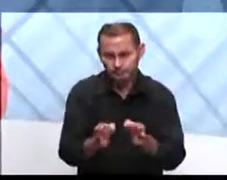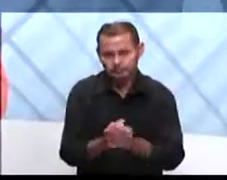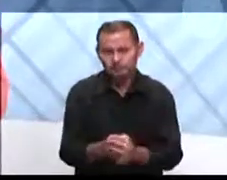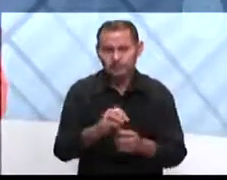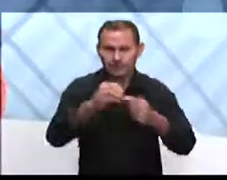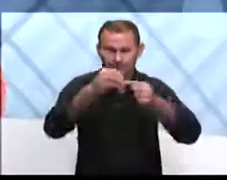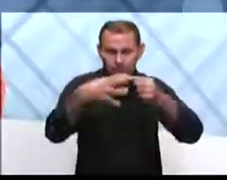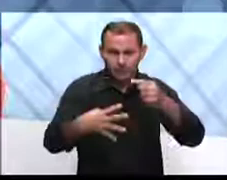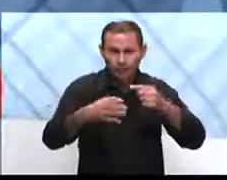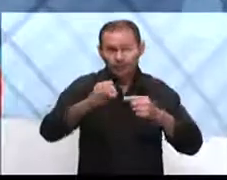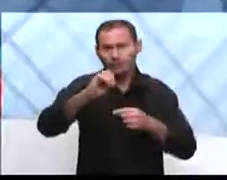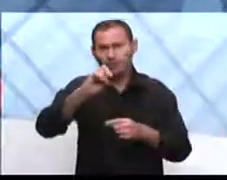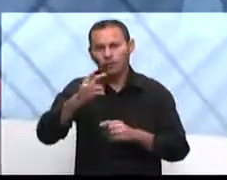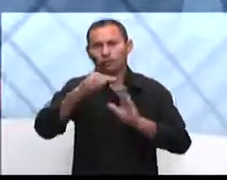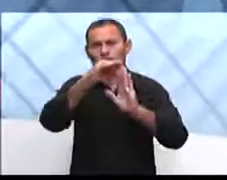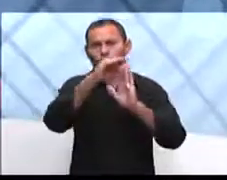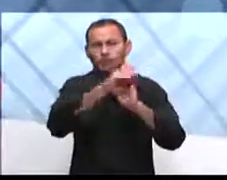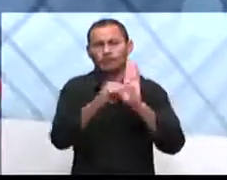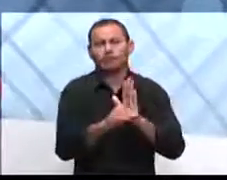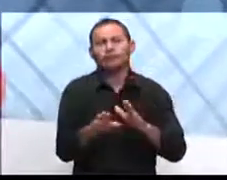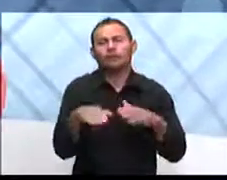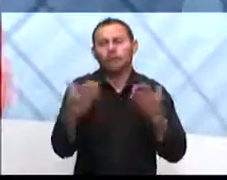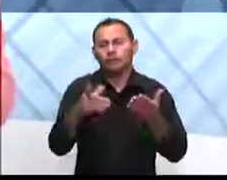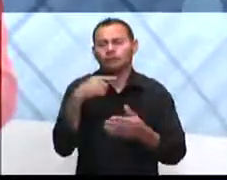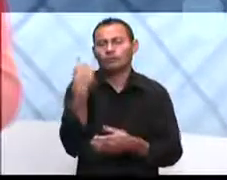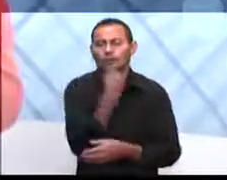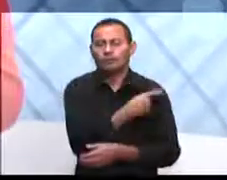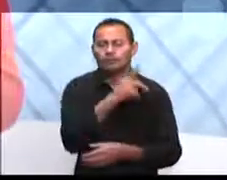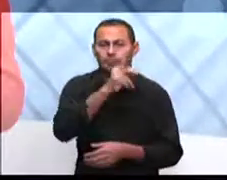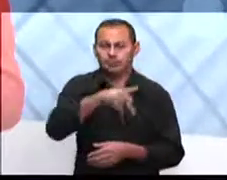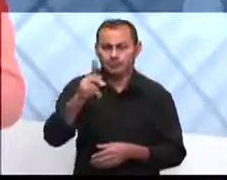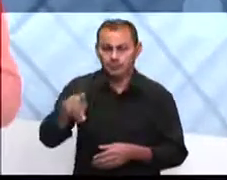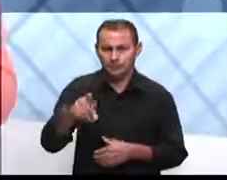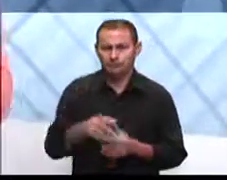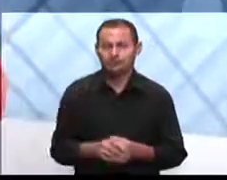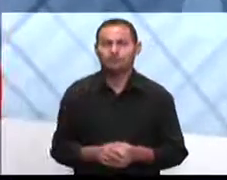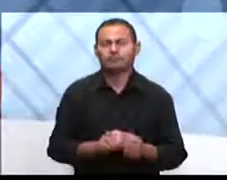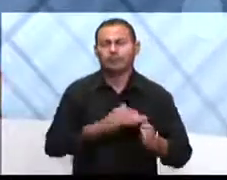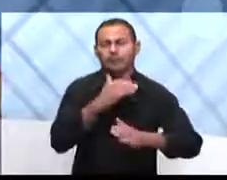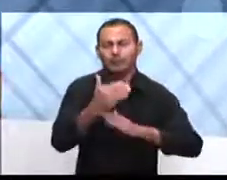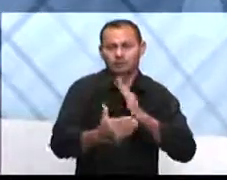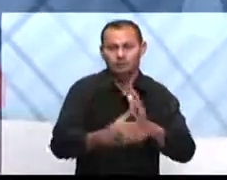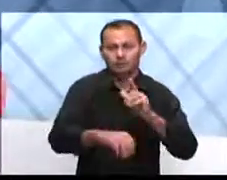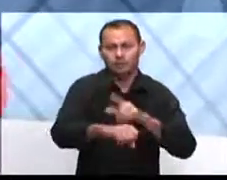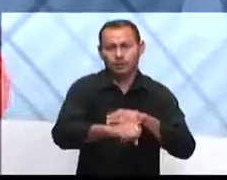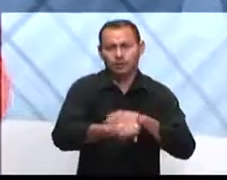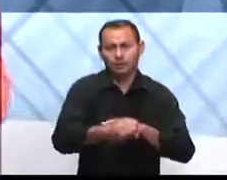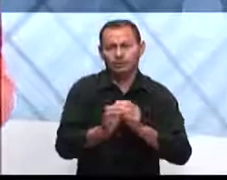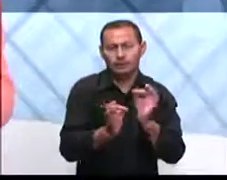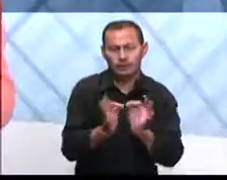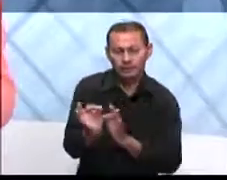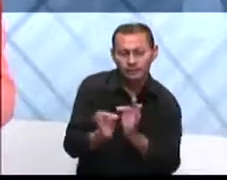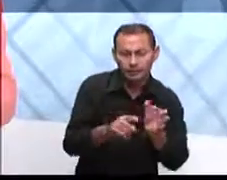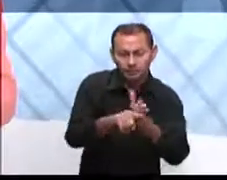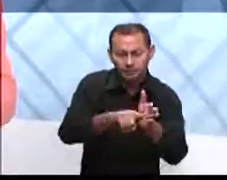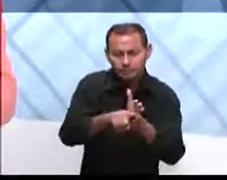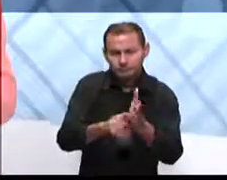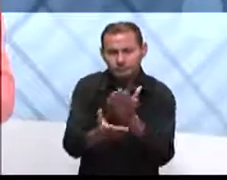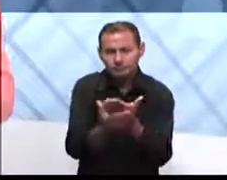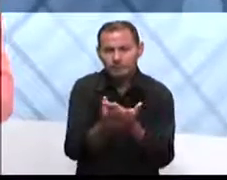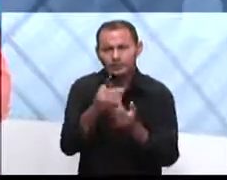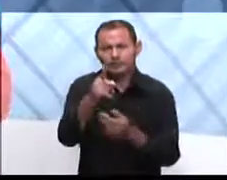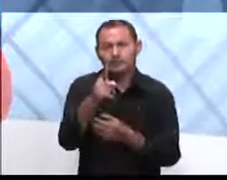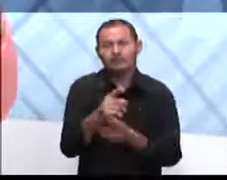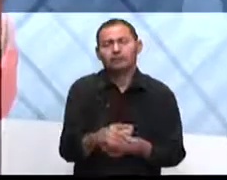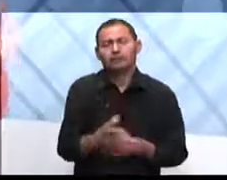um software ou um programa do qual, né, nós, professores, a todo momento a gente elabora questões aí para